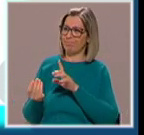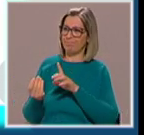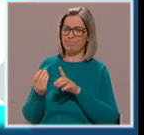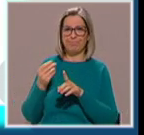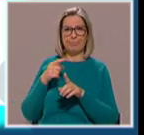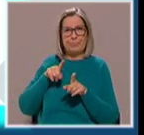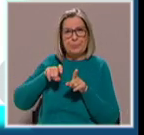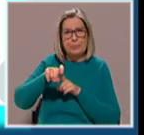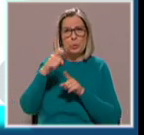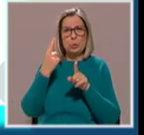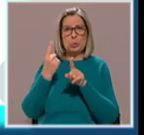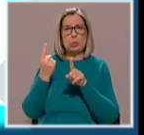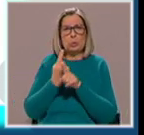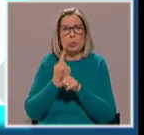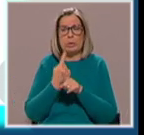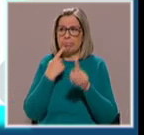micro-organismos patogénicos.